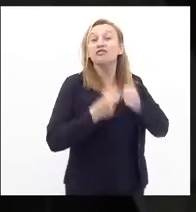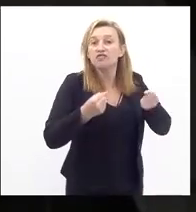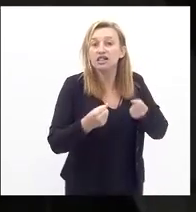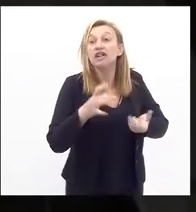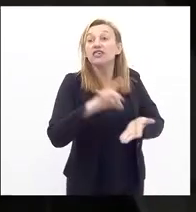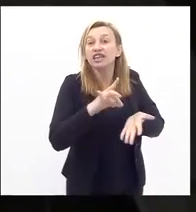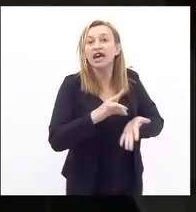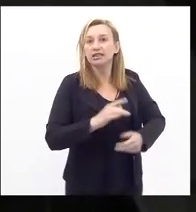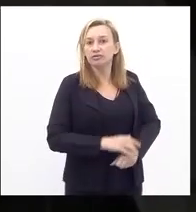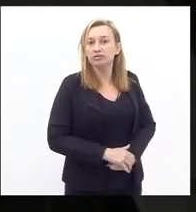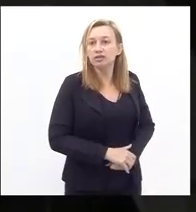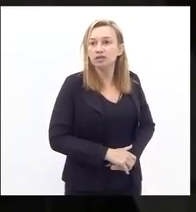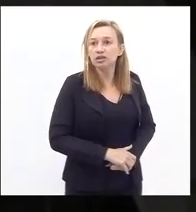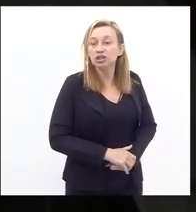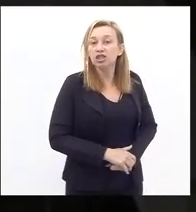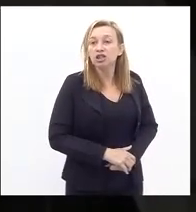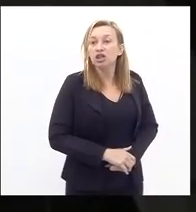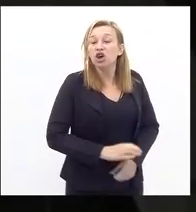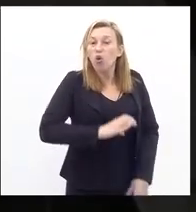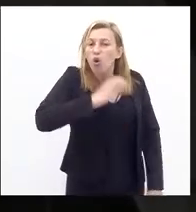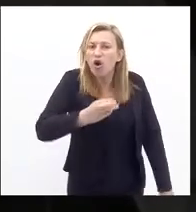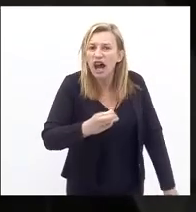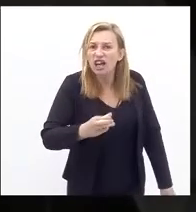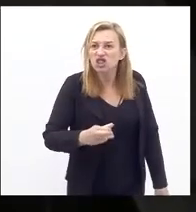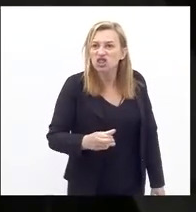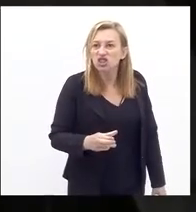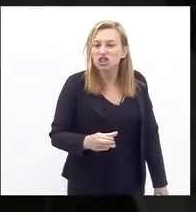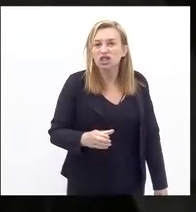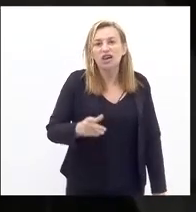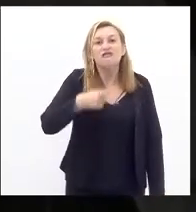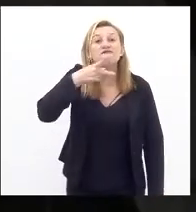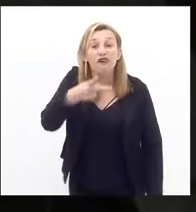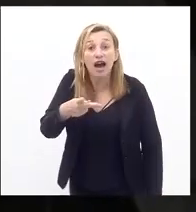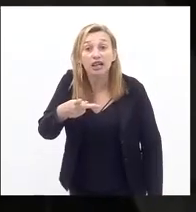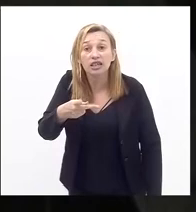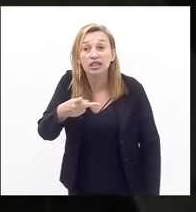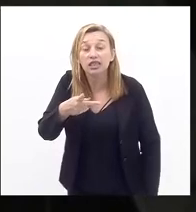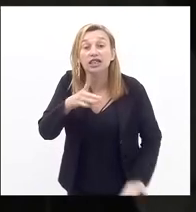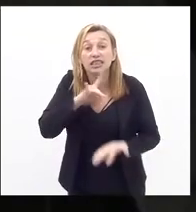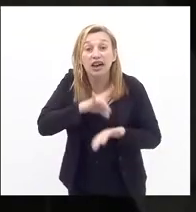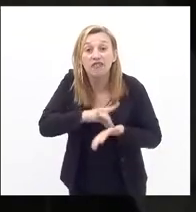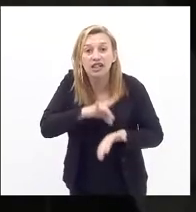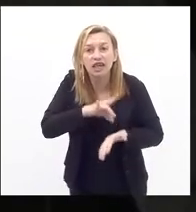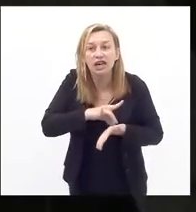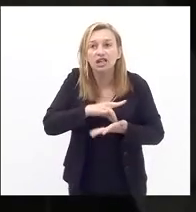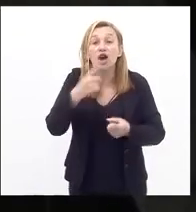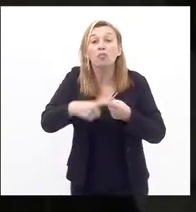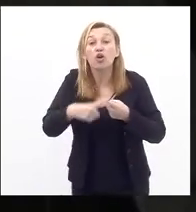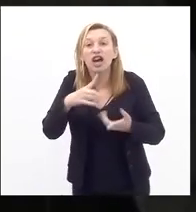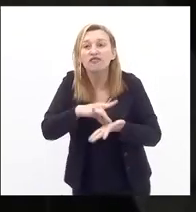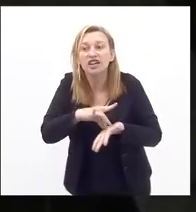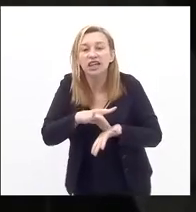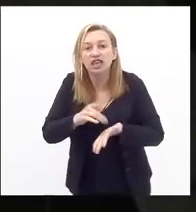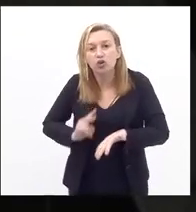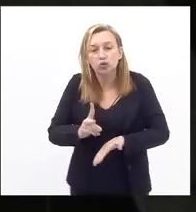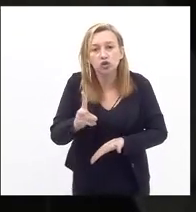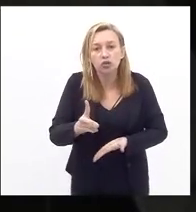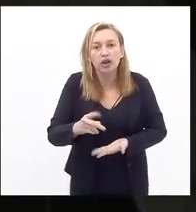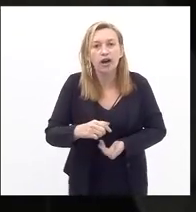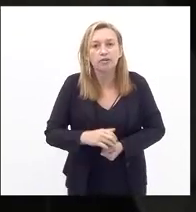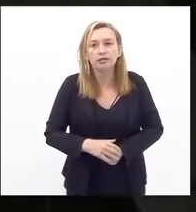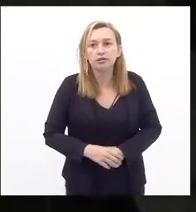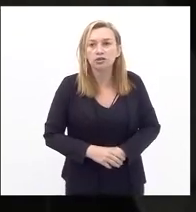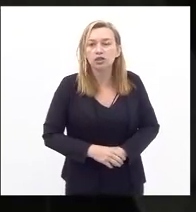Verdade sejam corajosos e se manifestem na verdade porque a verdade prevalecerá